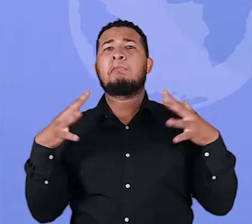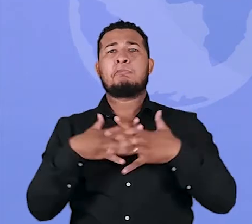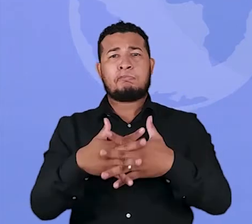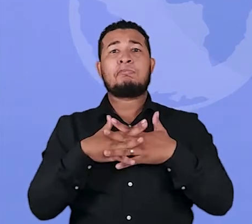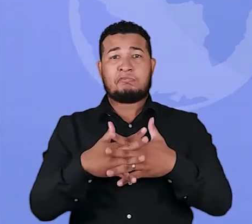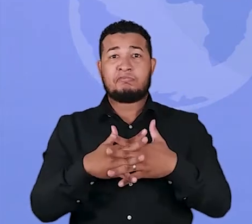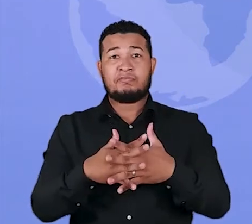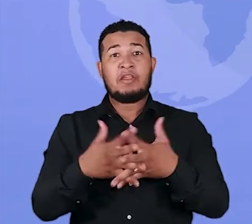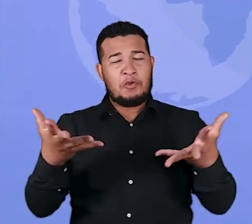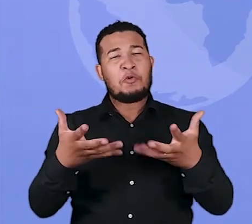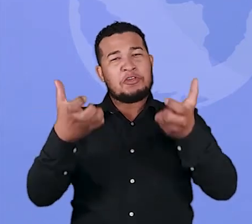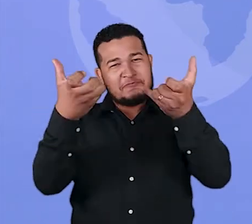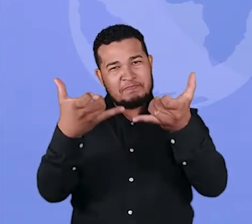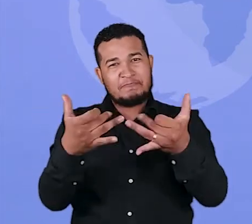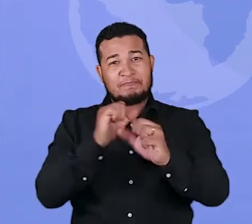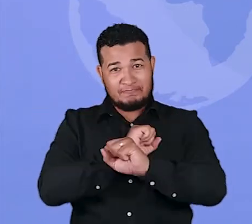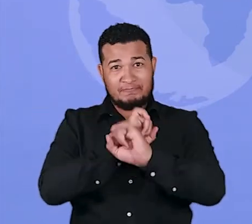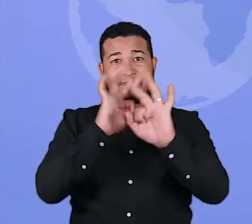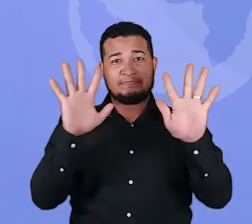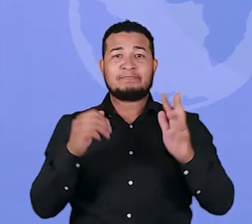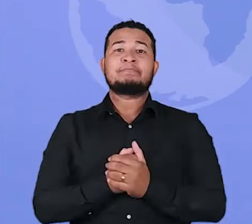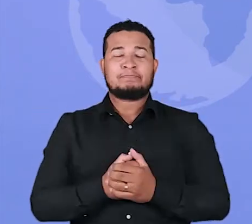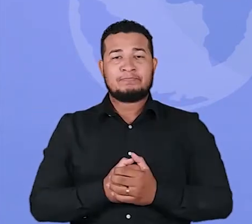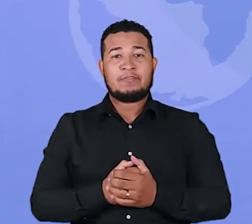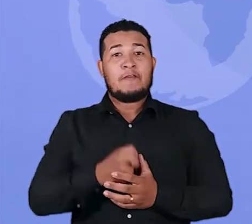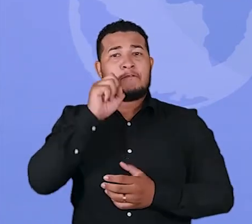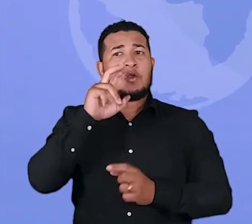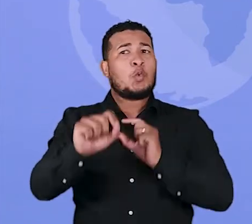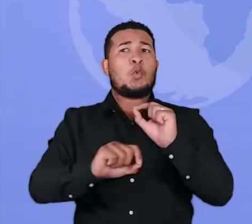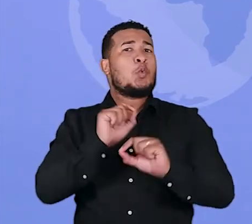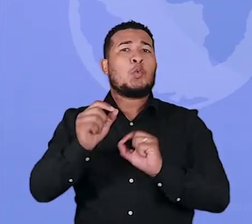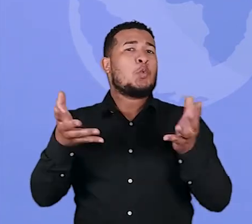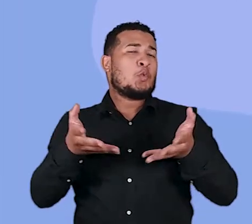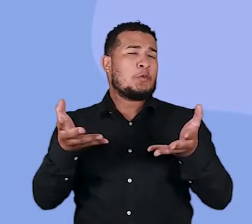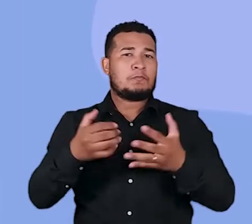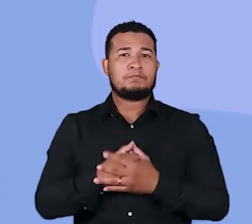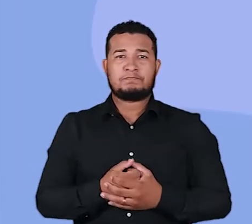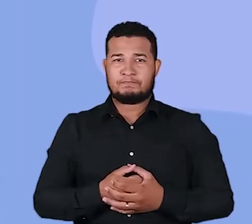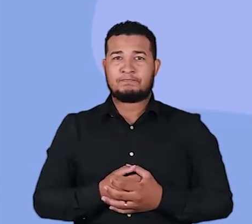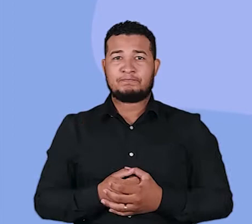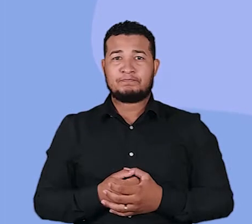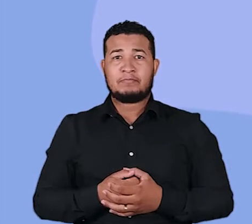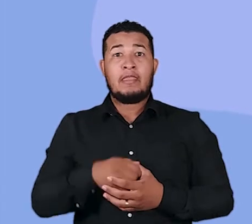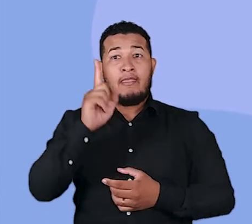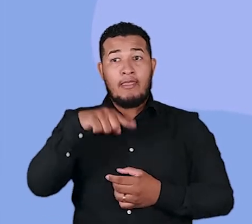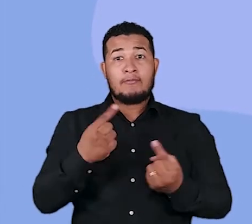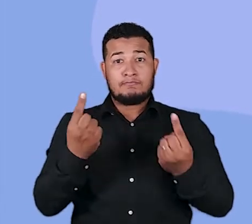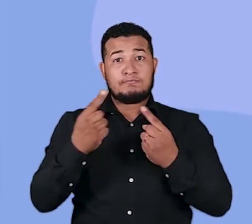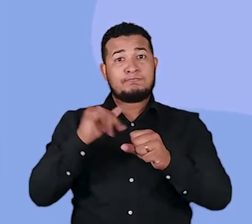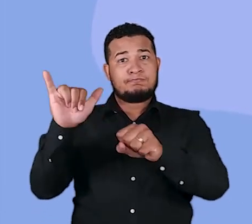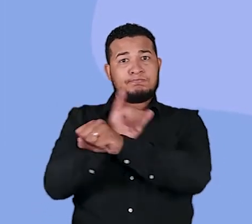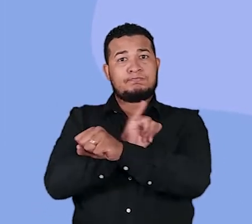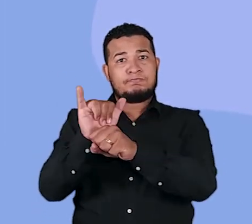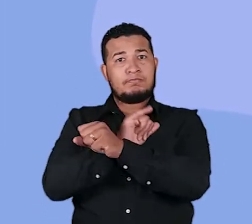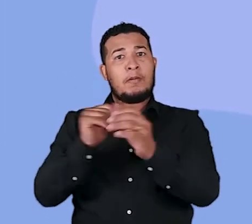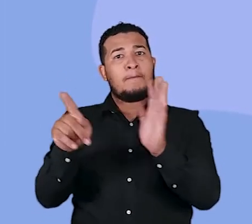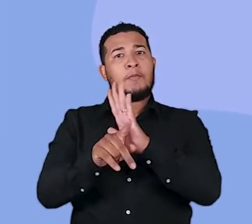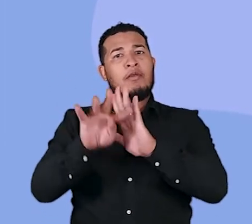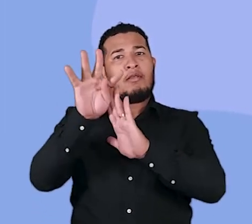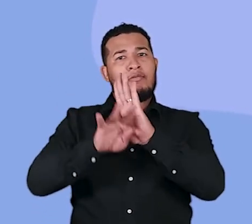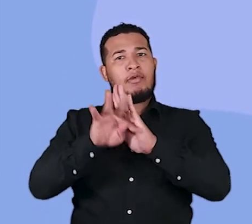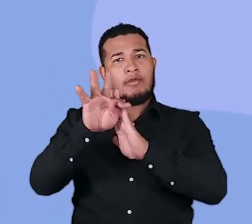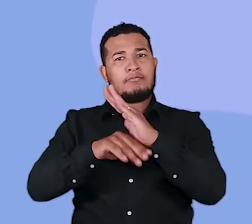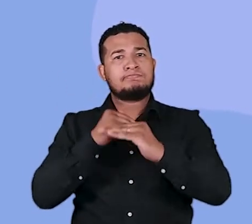essas dúvidas aí, ok? Então, vamos ver o que é coerência e coesão. Dá uma olhada aí no slide. São mecanismos de